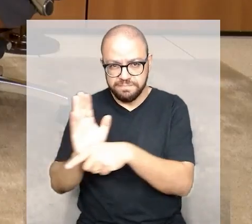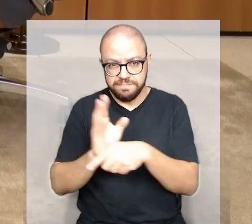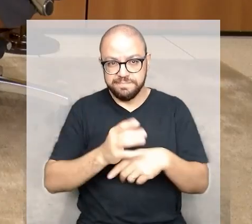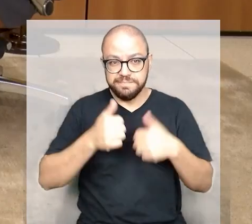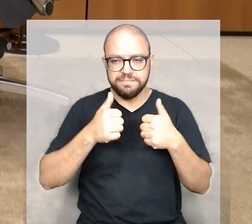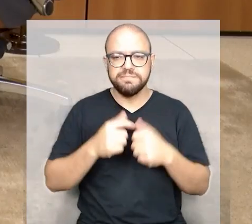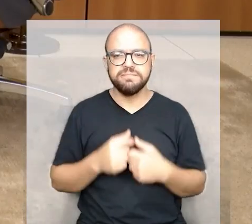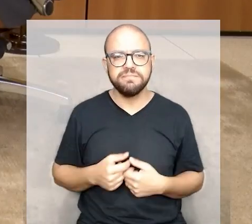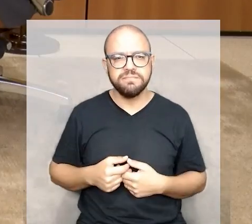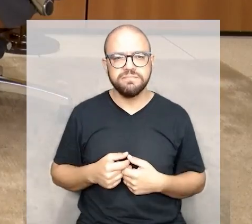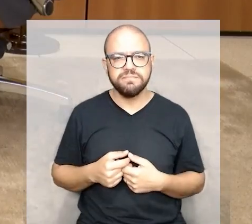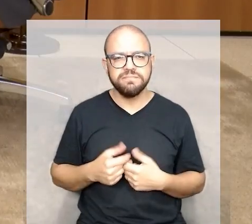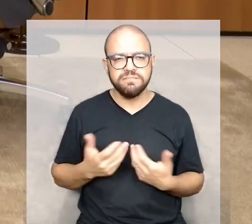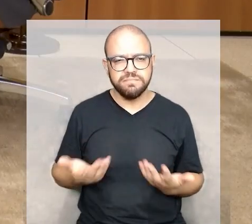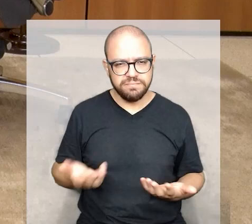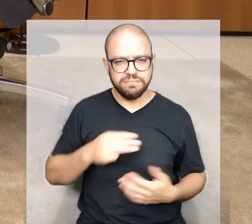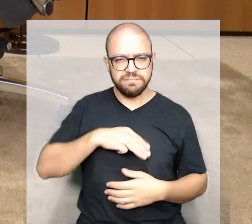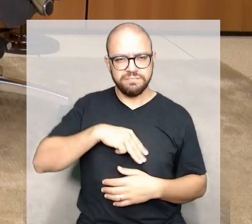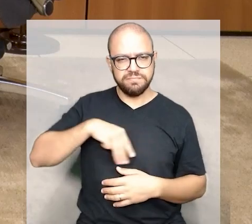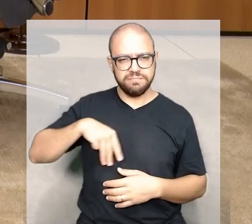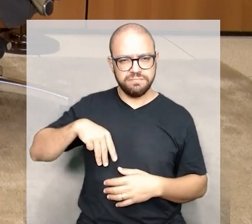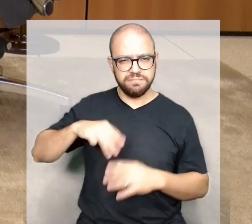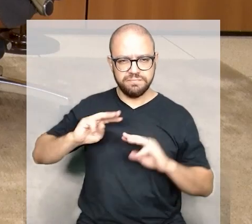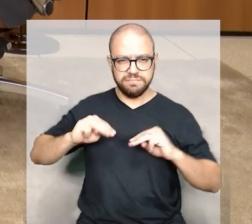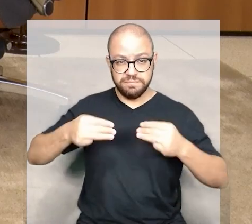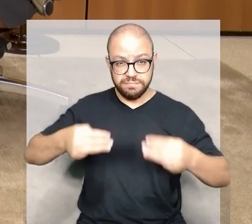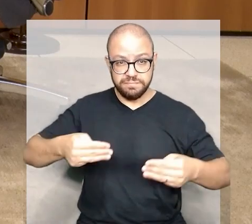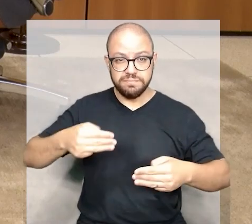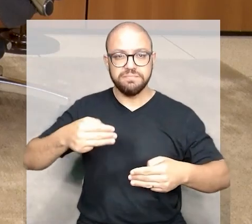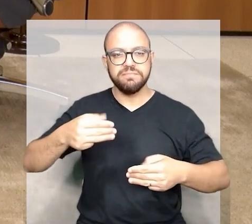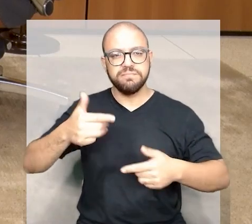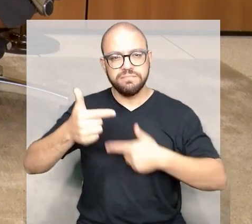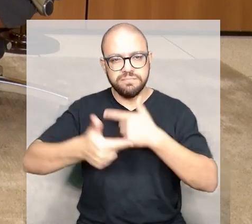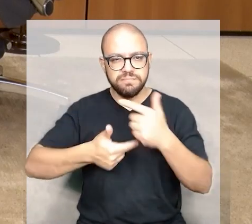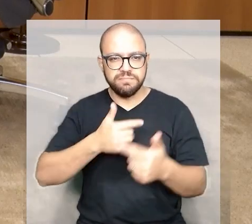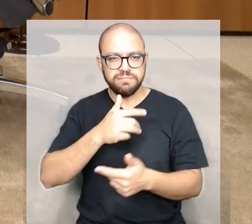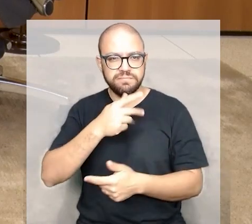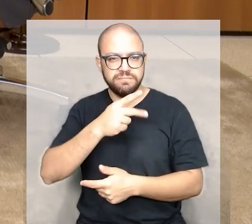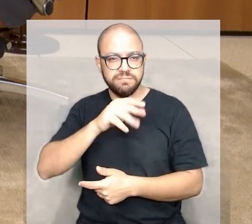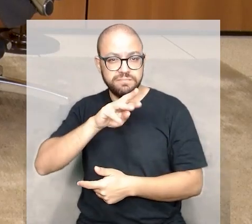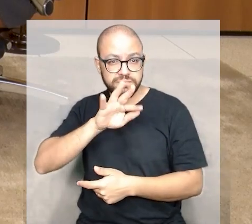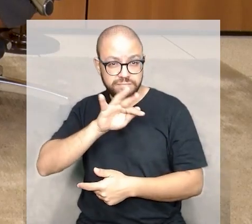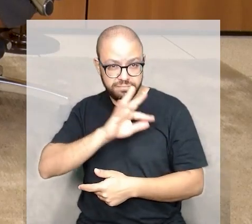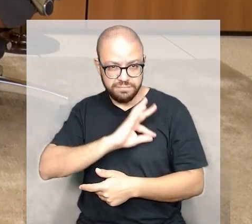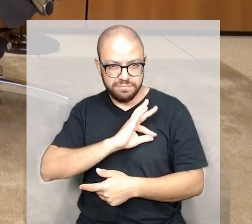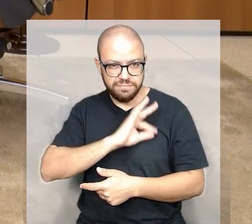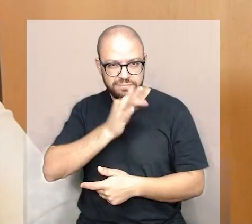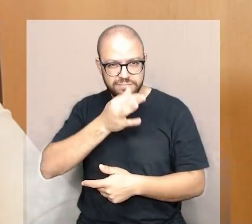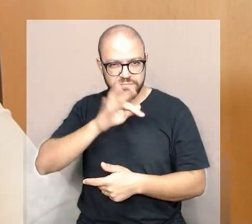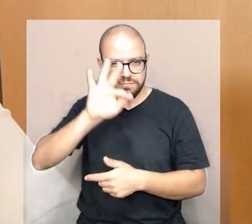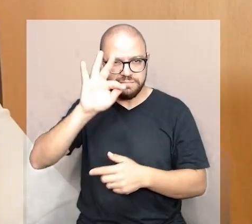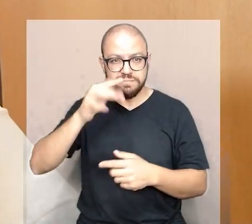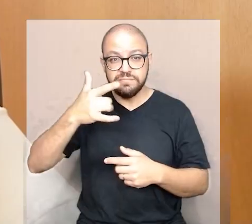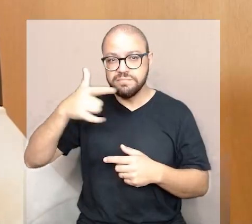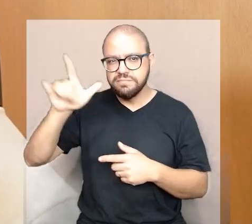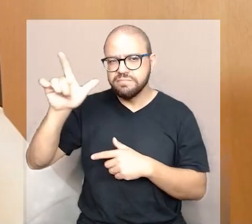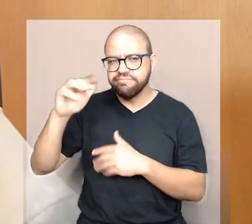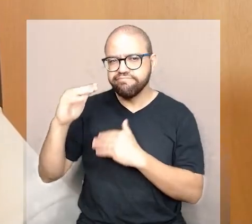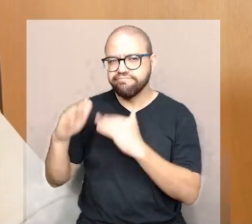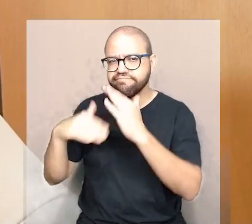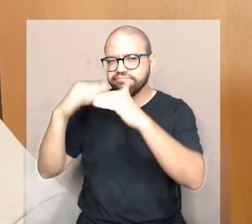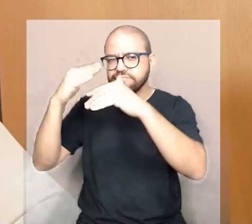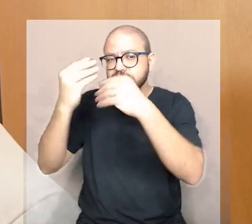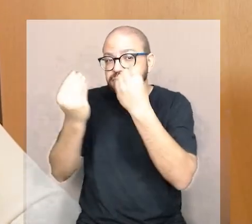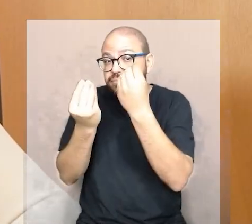é? E aí, órgãos como o Ministério do Trabalho, Polícia Federal, PRF, enfim, entre outros. Quais que foram os